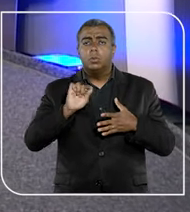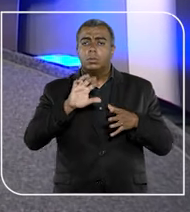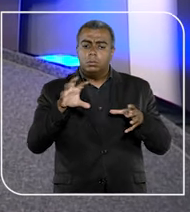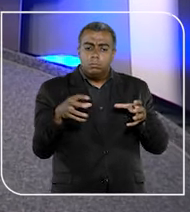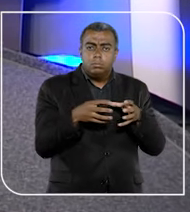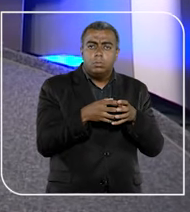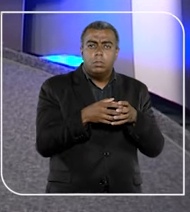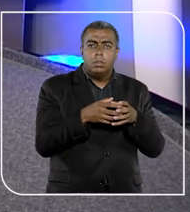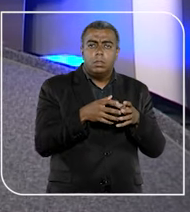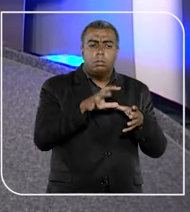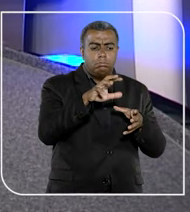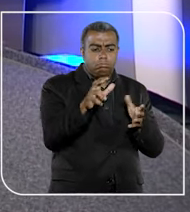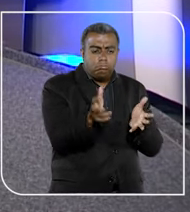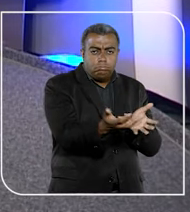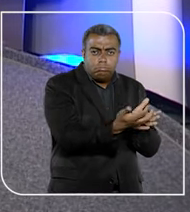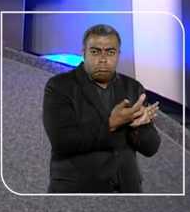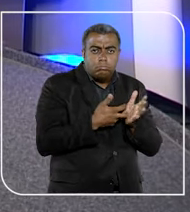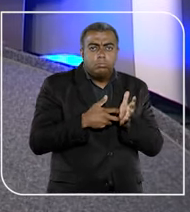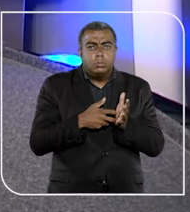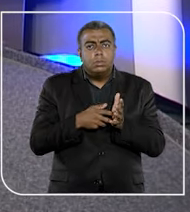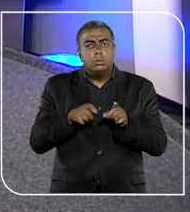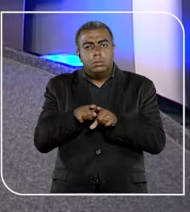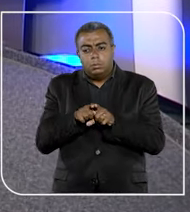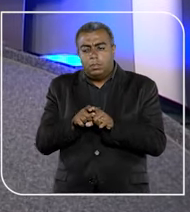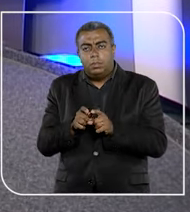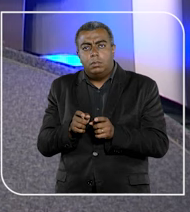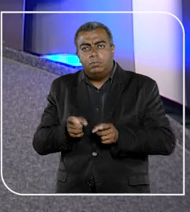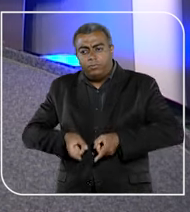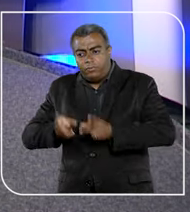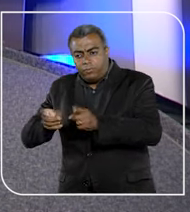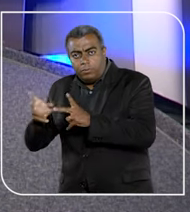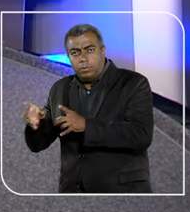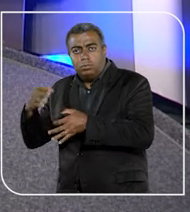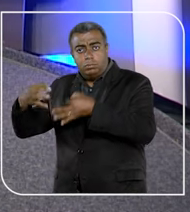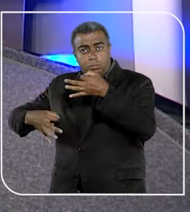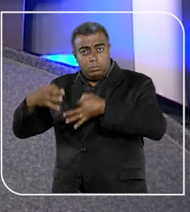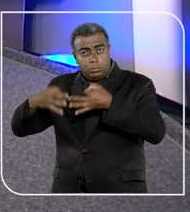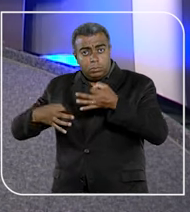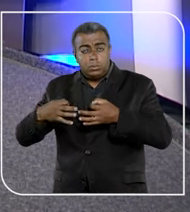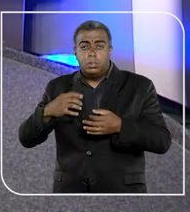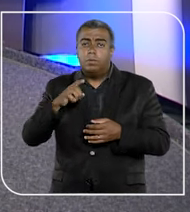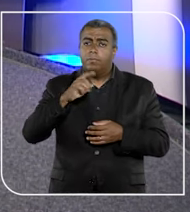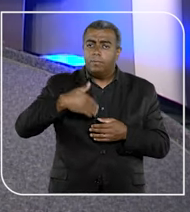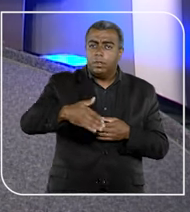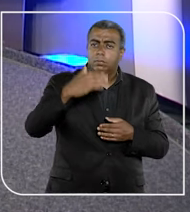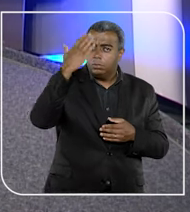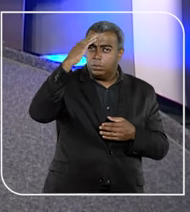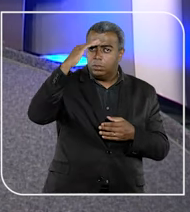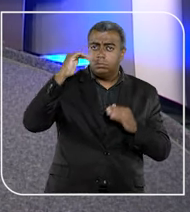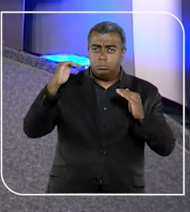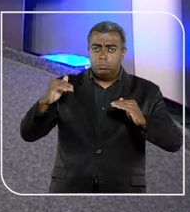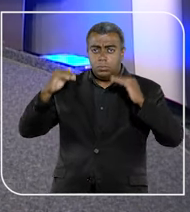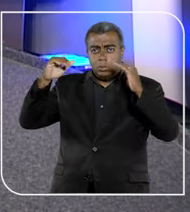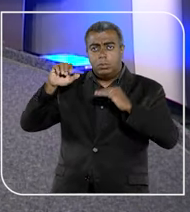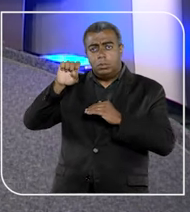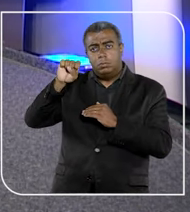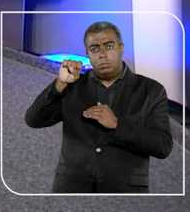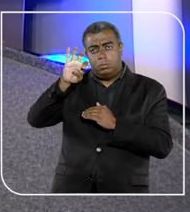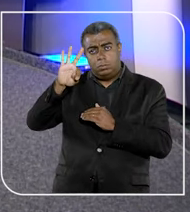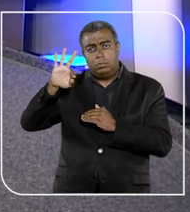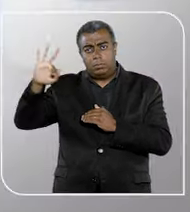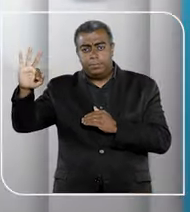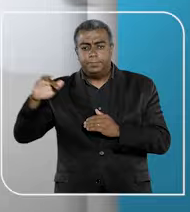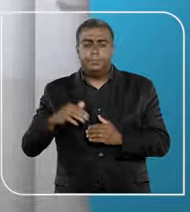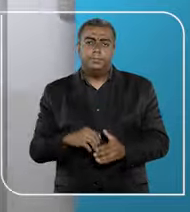da alienação judicial, da penhora e da adjudicação, com destaque para os entendimentos do Superior Tribunal de